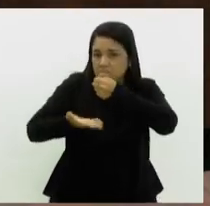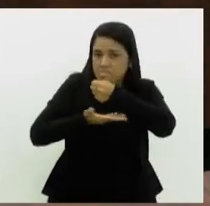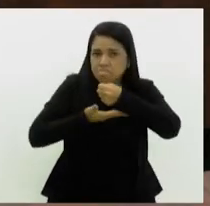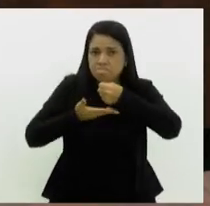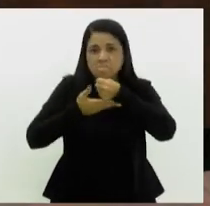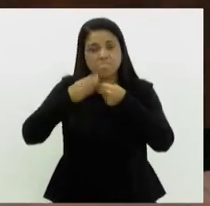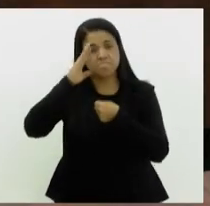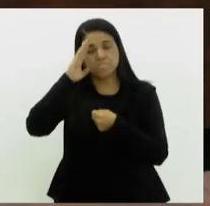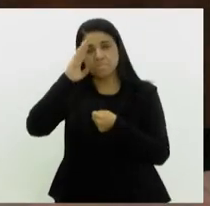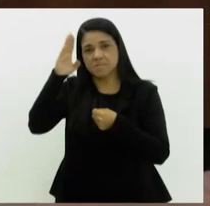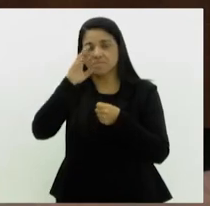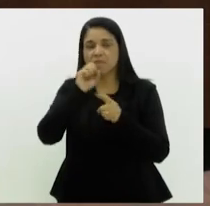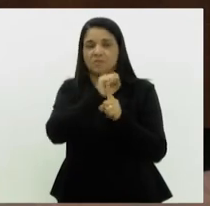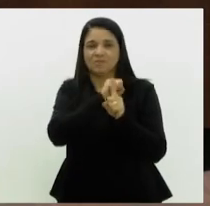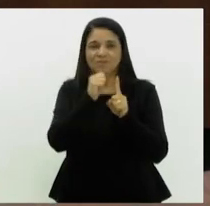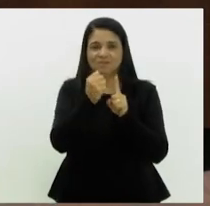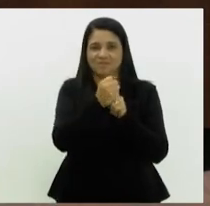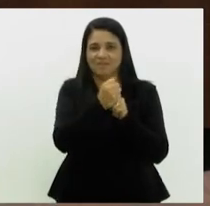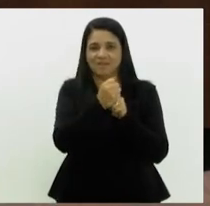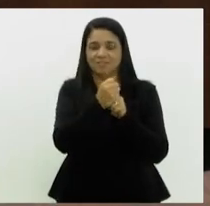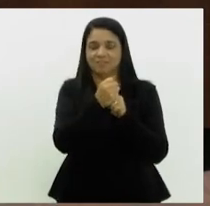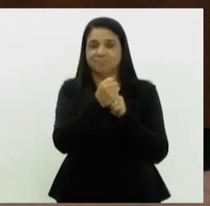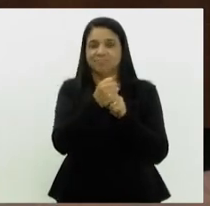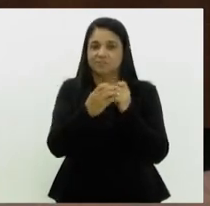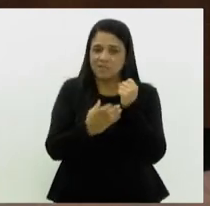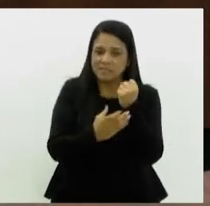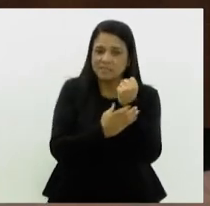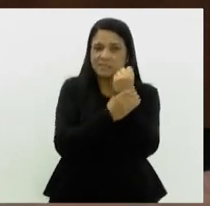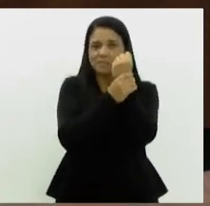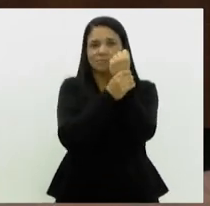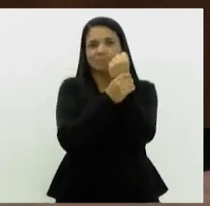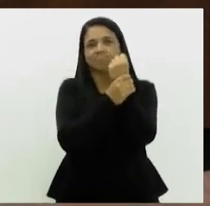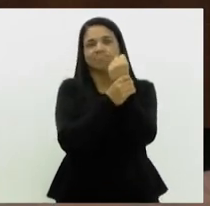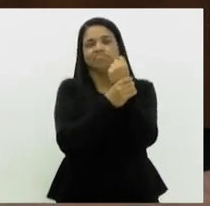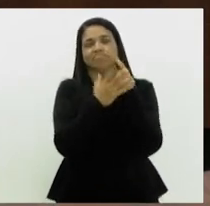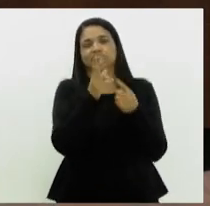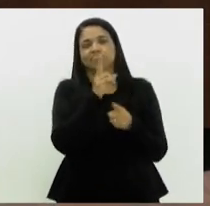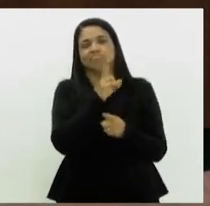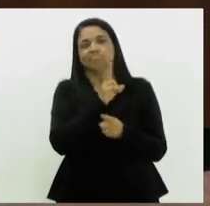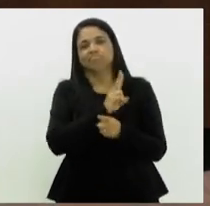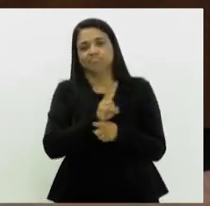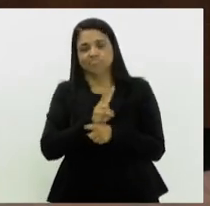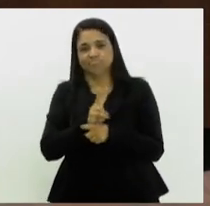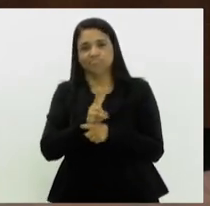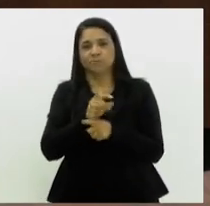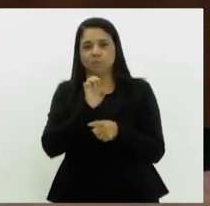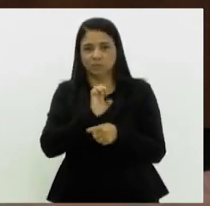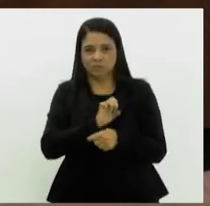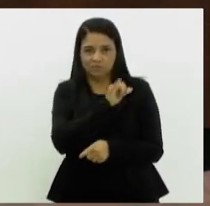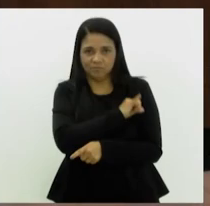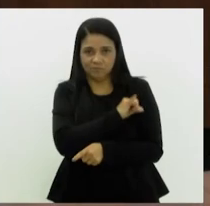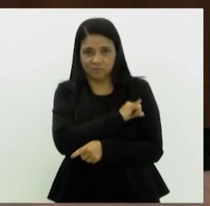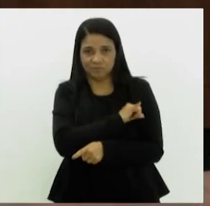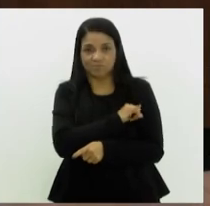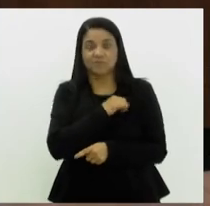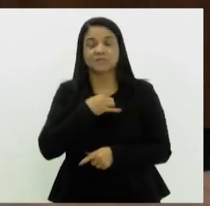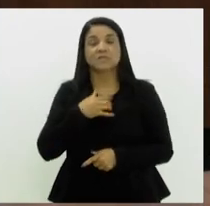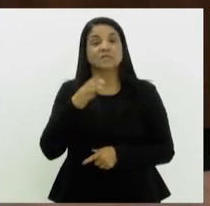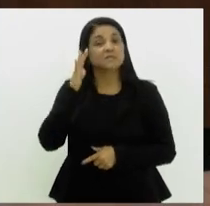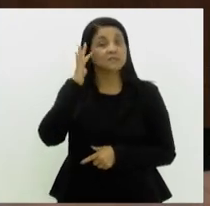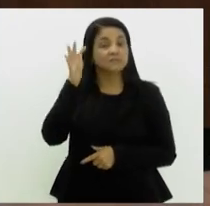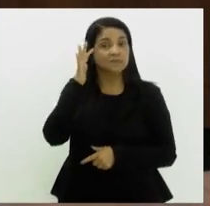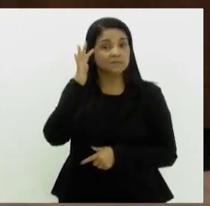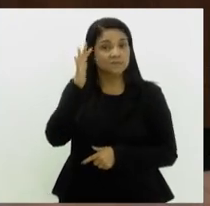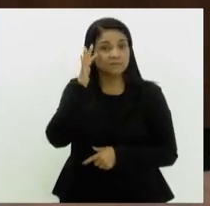portanto, assegurado e preservado pelo Estado. E também trazendo essa reflexão que